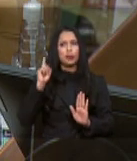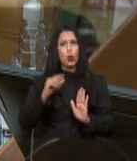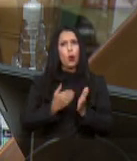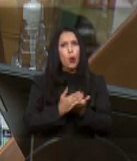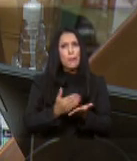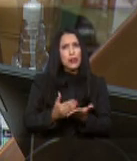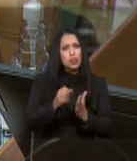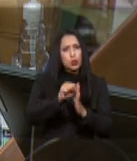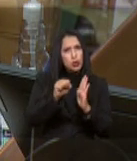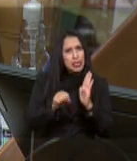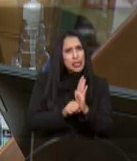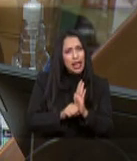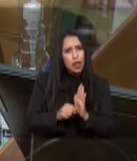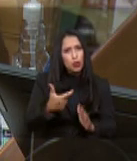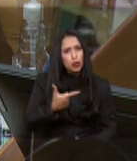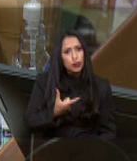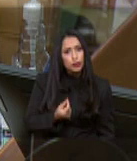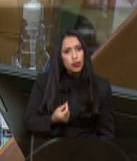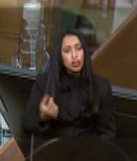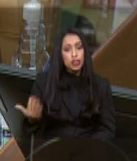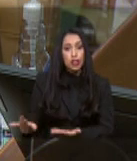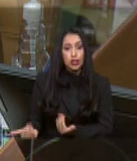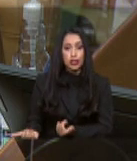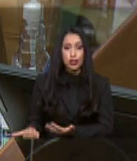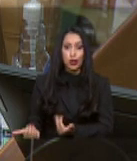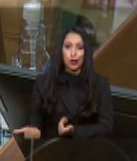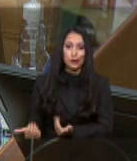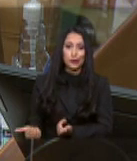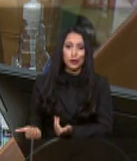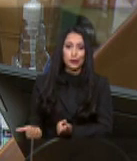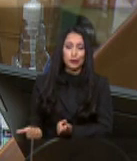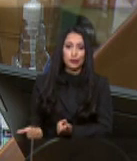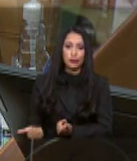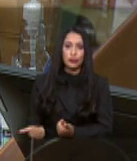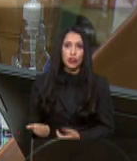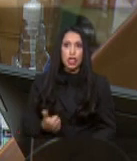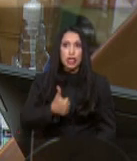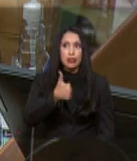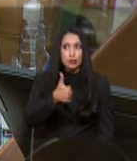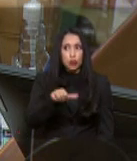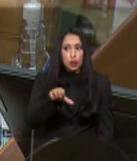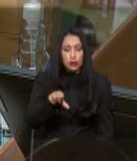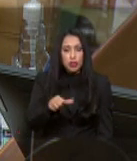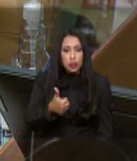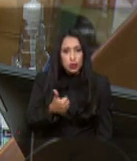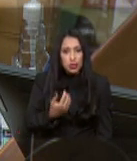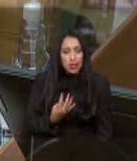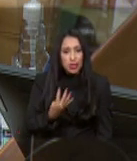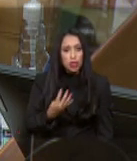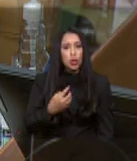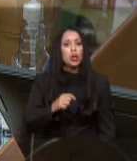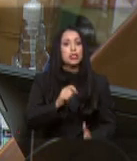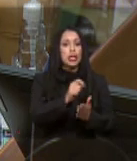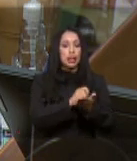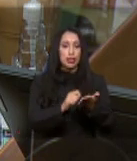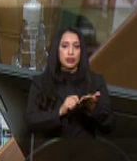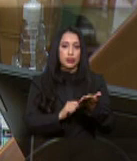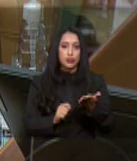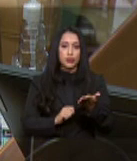XX, quando muito jovem, já não compondo mais essa casa, 1914, ele escreveu, e eu gostaria